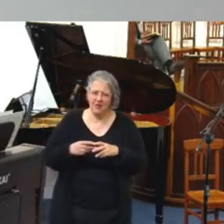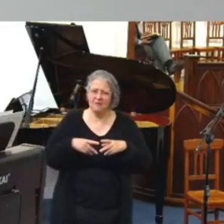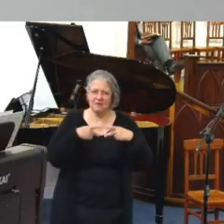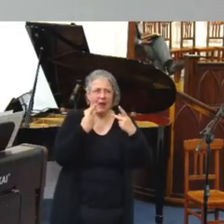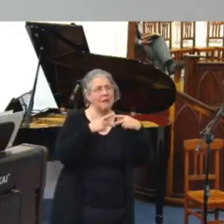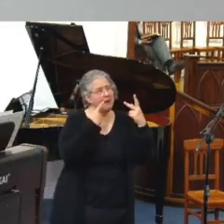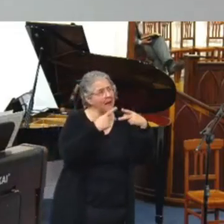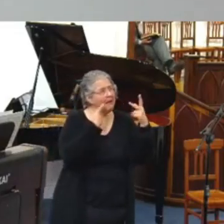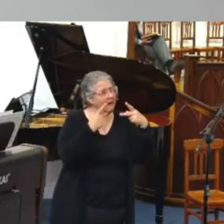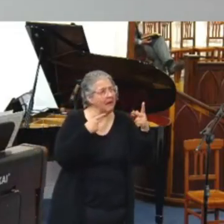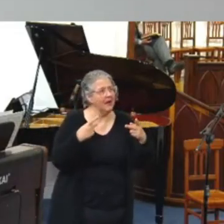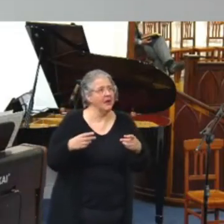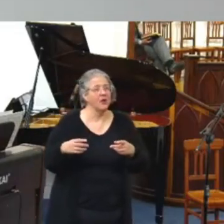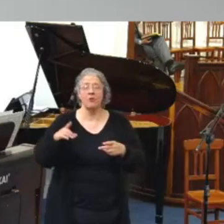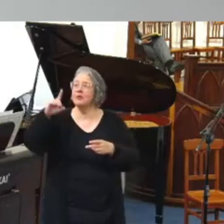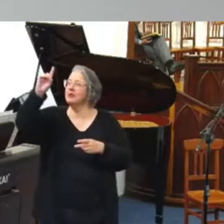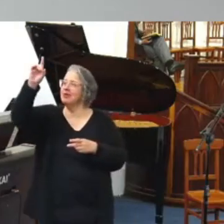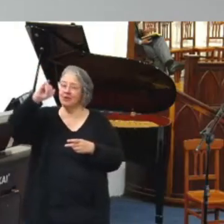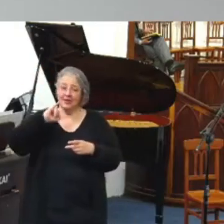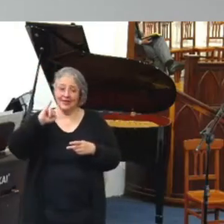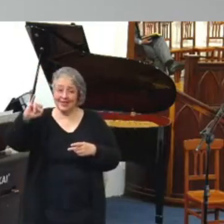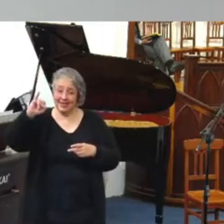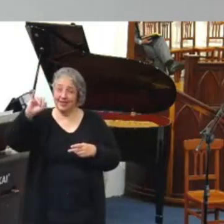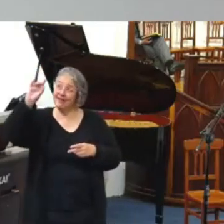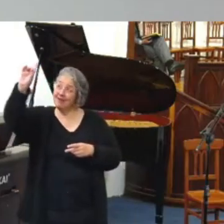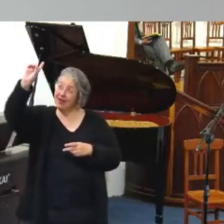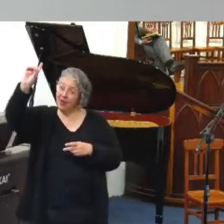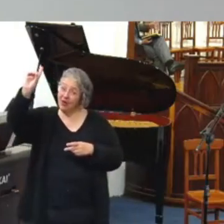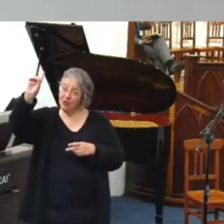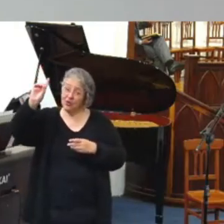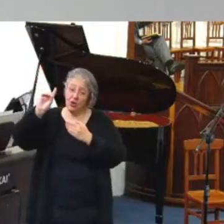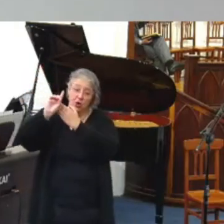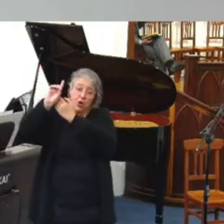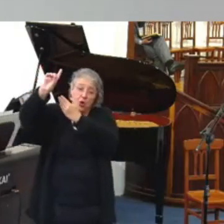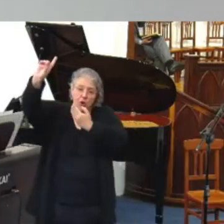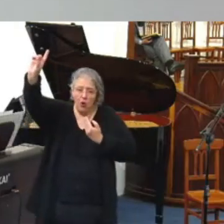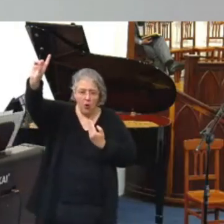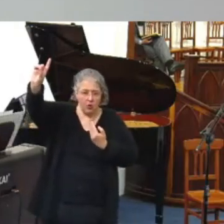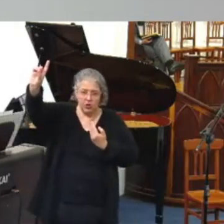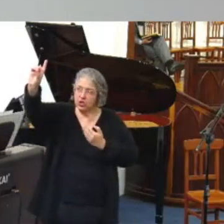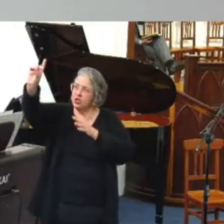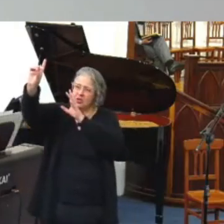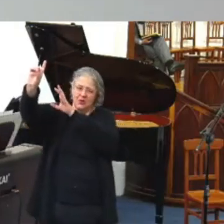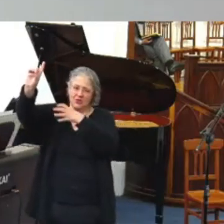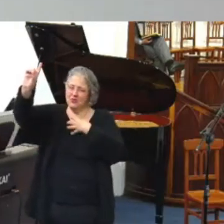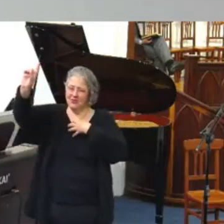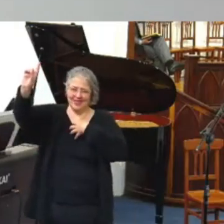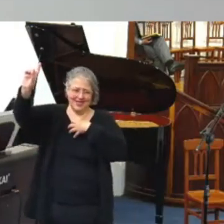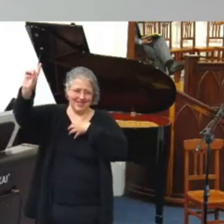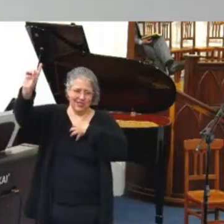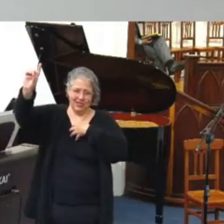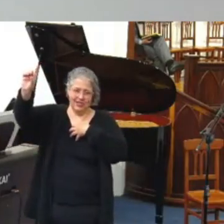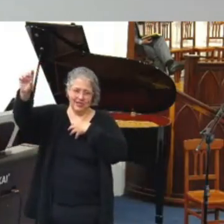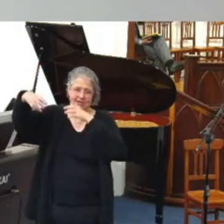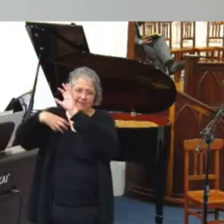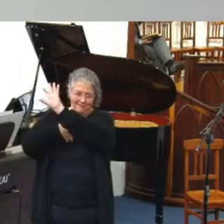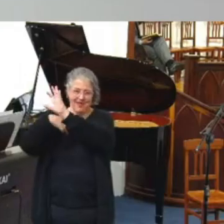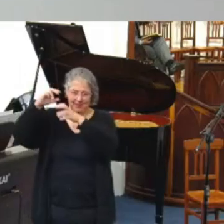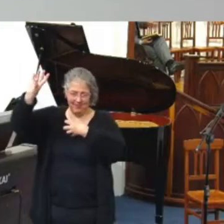Parece que Davi está em todo o salmo chamando a atenção de Deus,